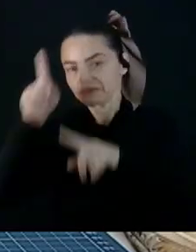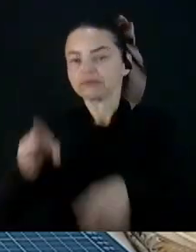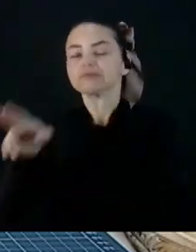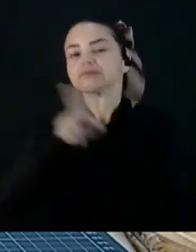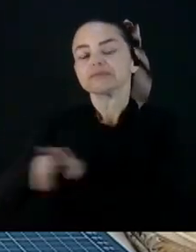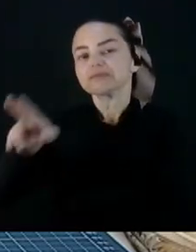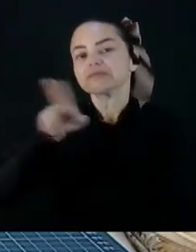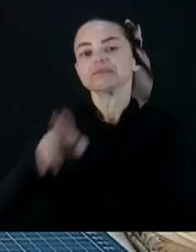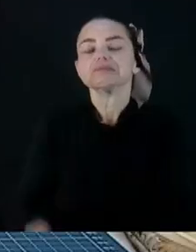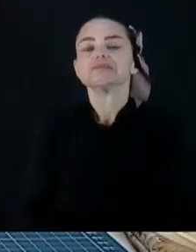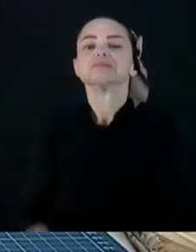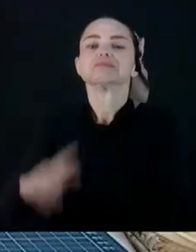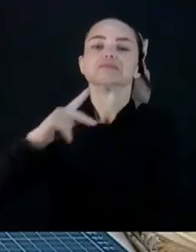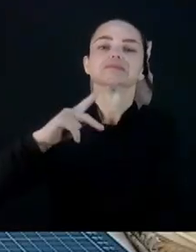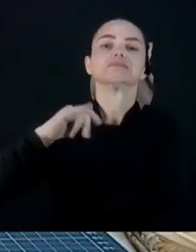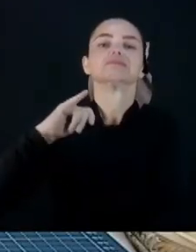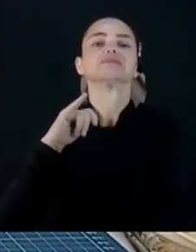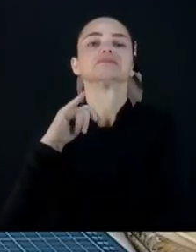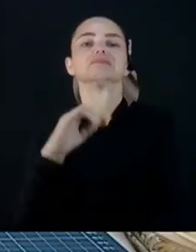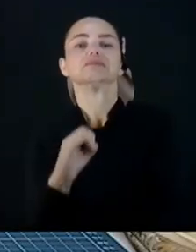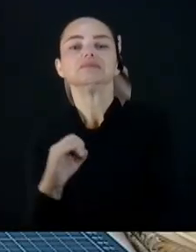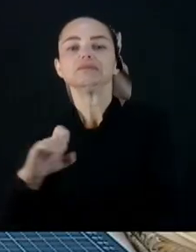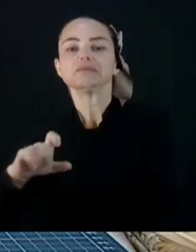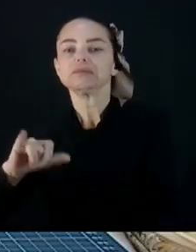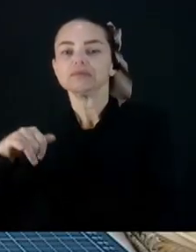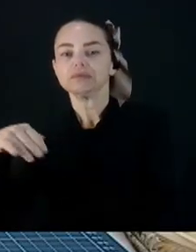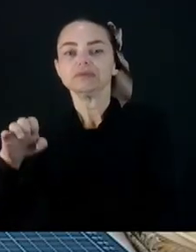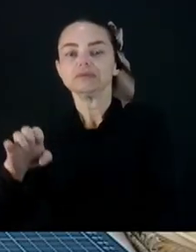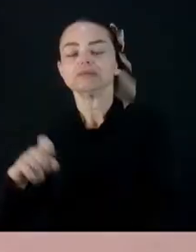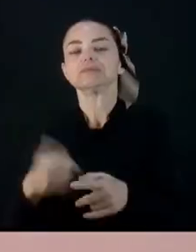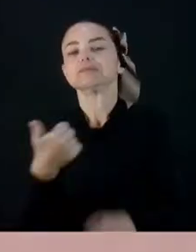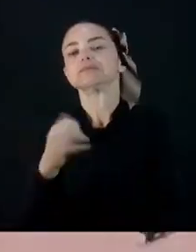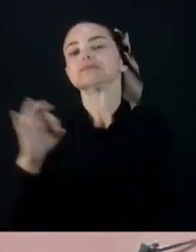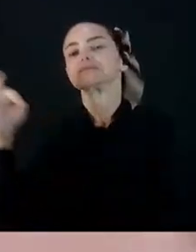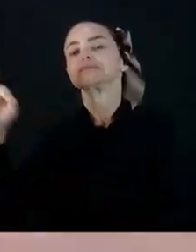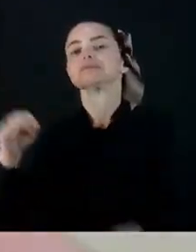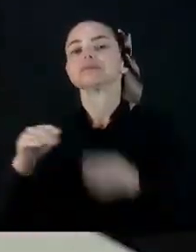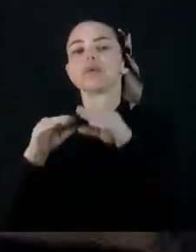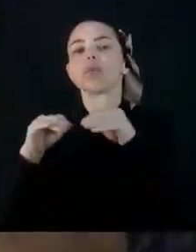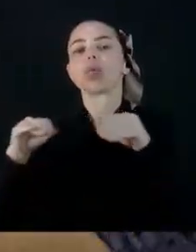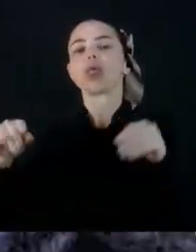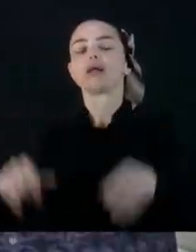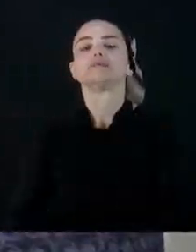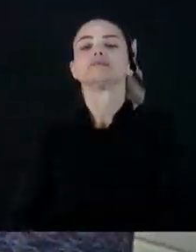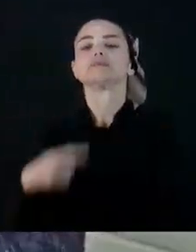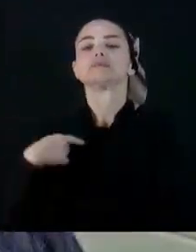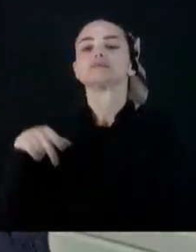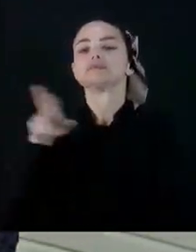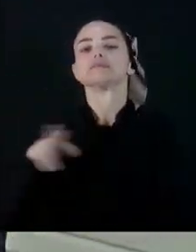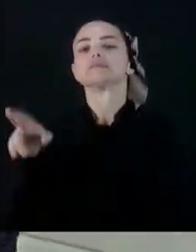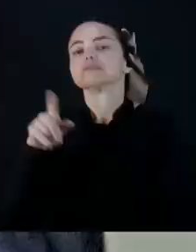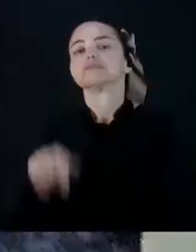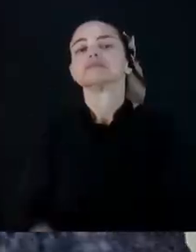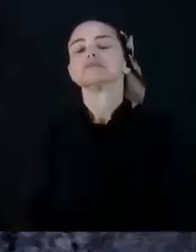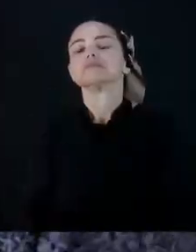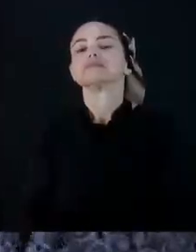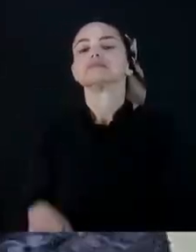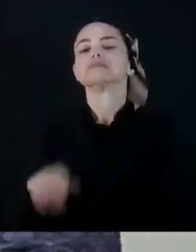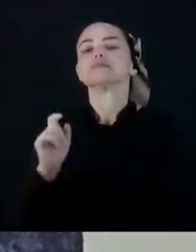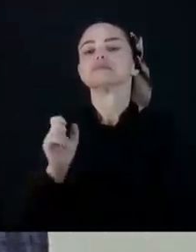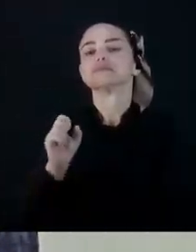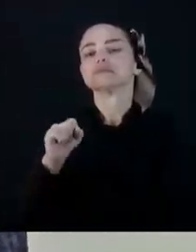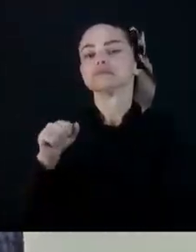tricoline 100% algodão. Depois tem a costura criativa que usa os sintéticos. Eu sou a costura criativa que